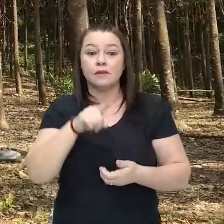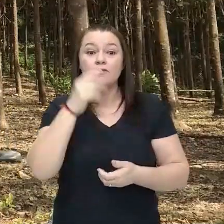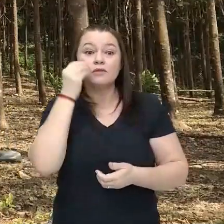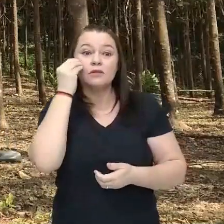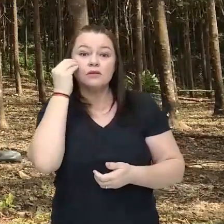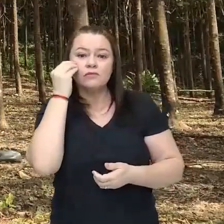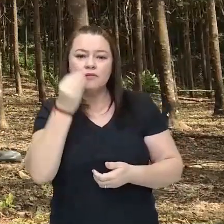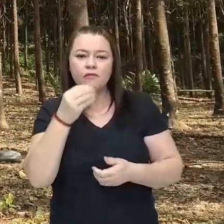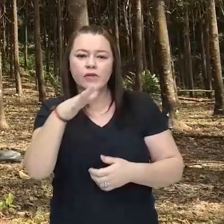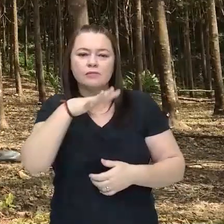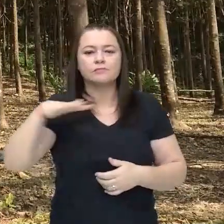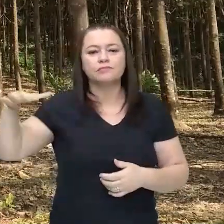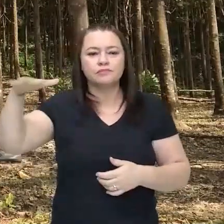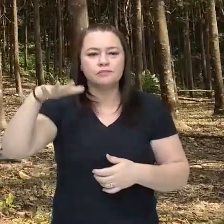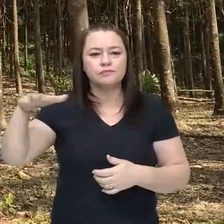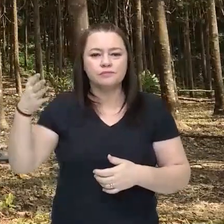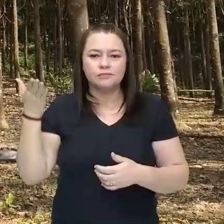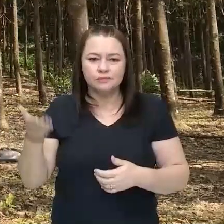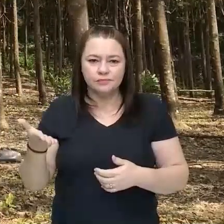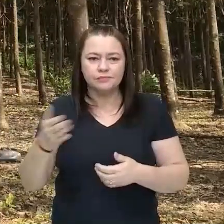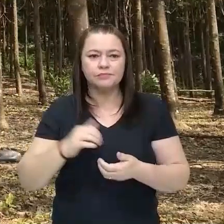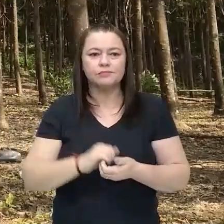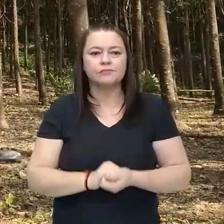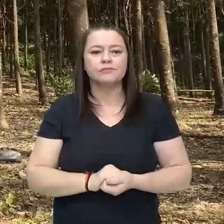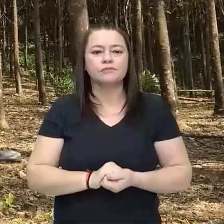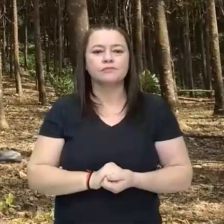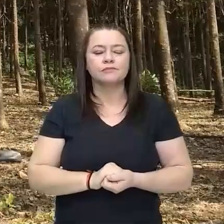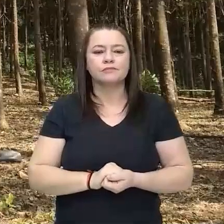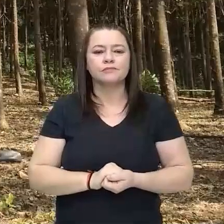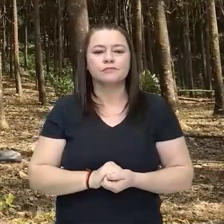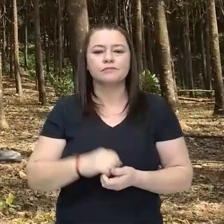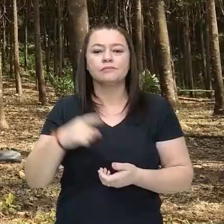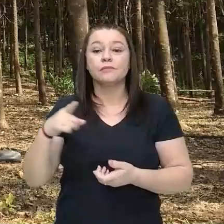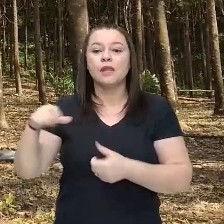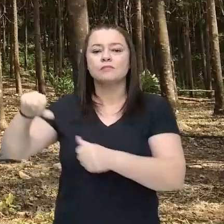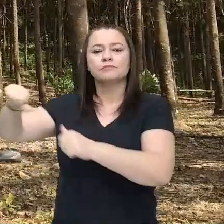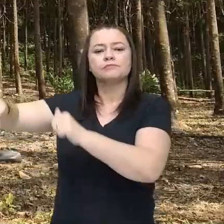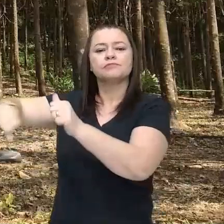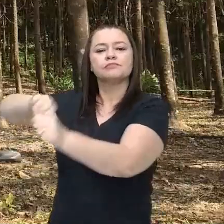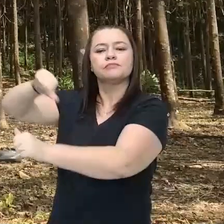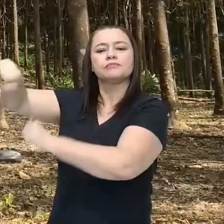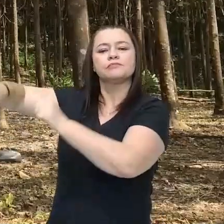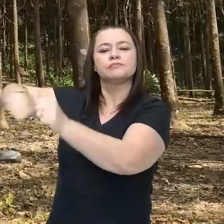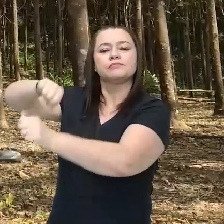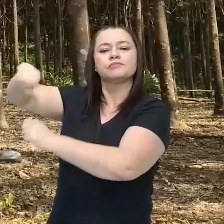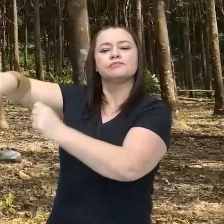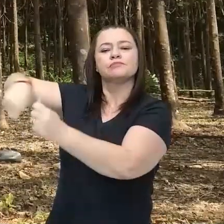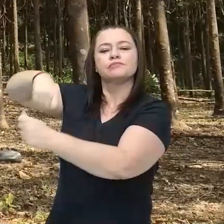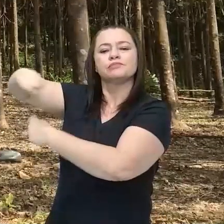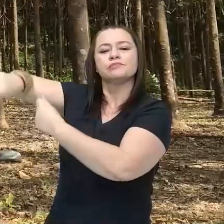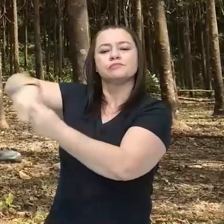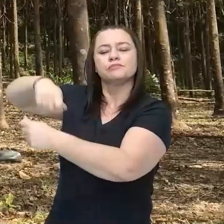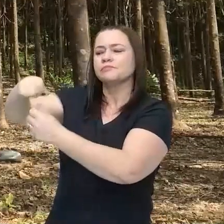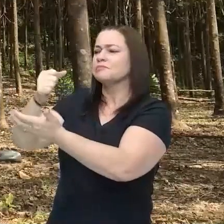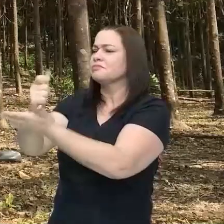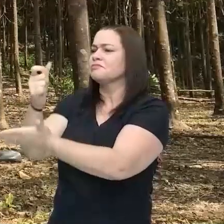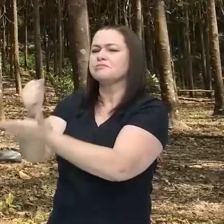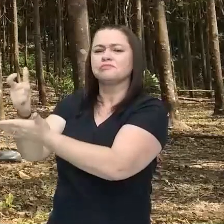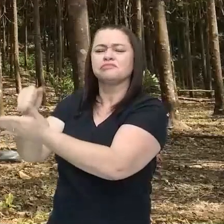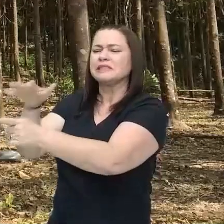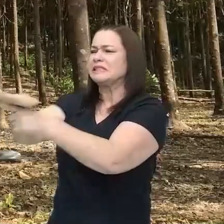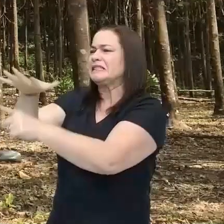essa região maravilhosa, trouxe mais economia para os europeus, que compravam borracha para